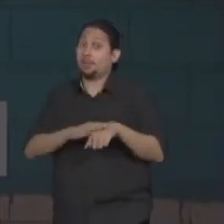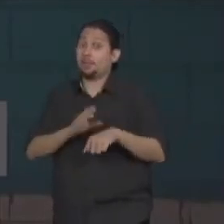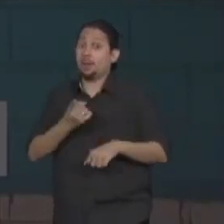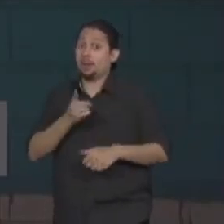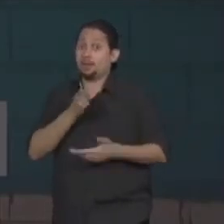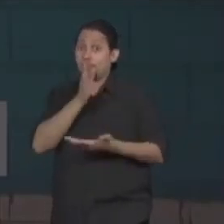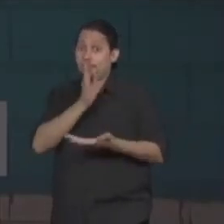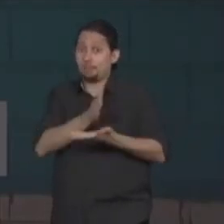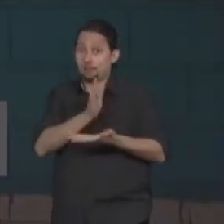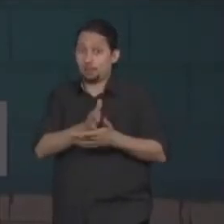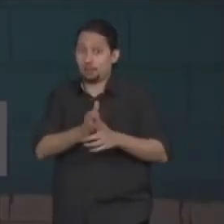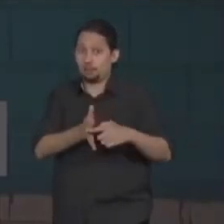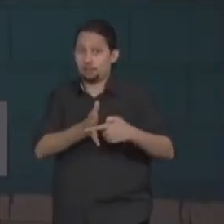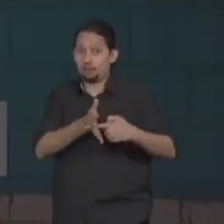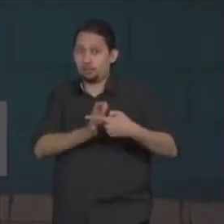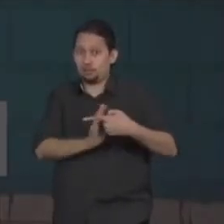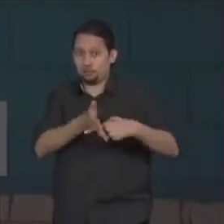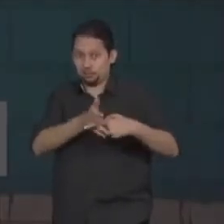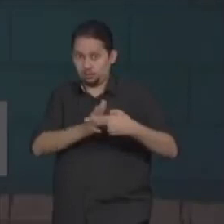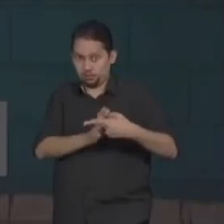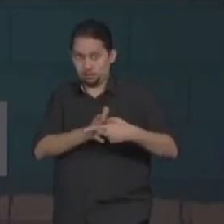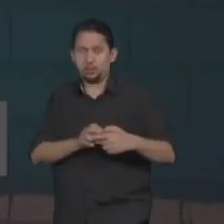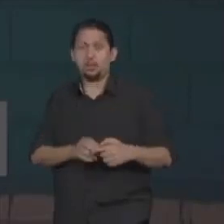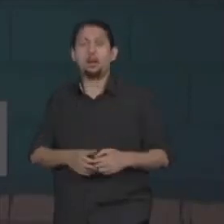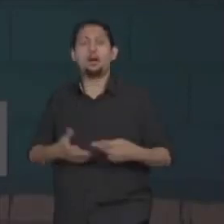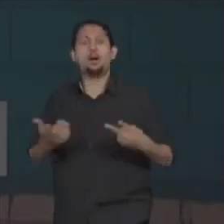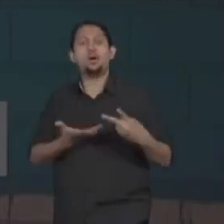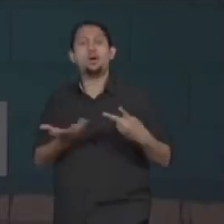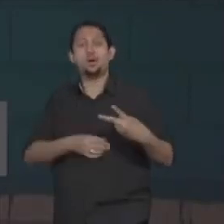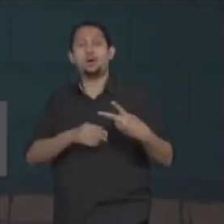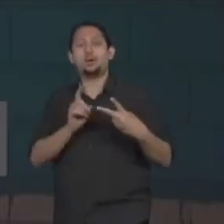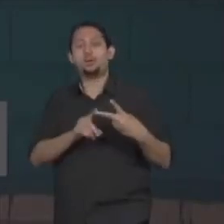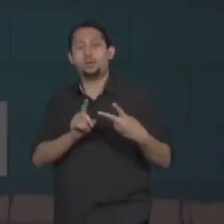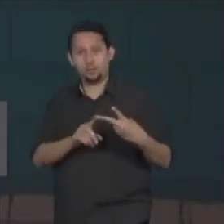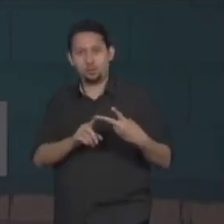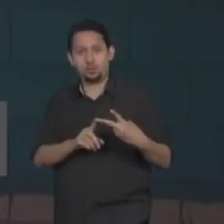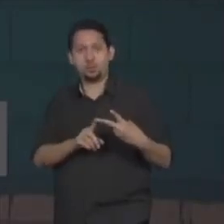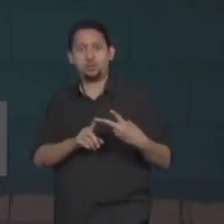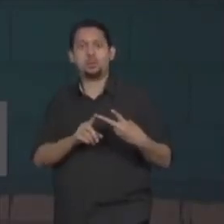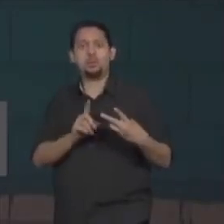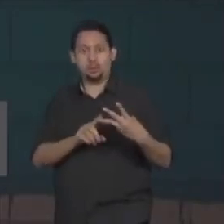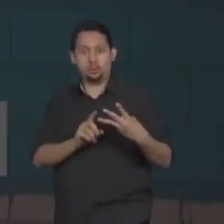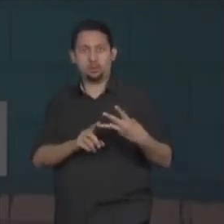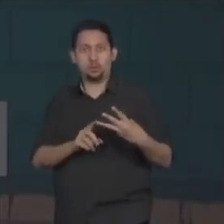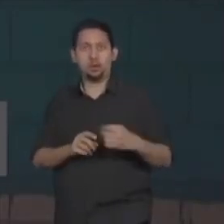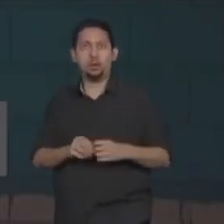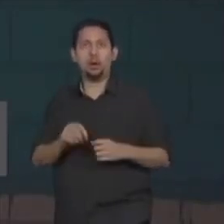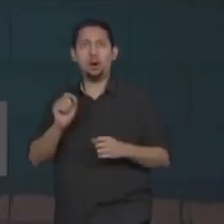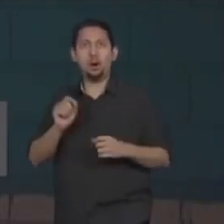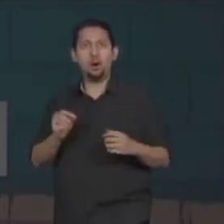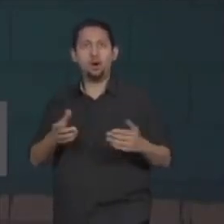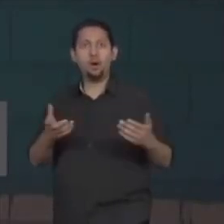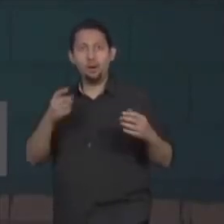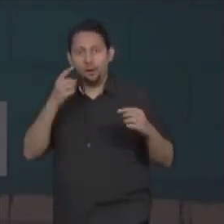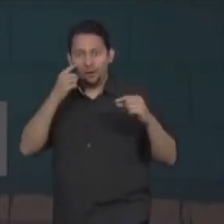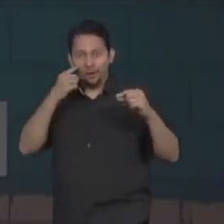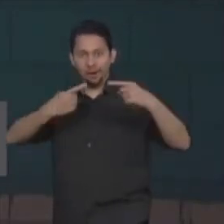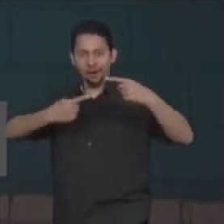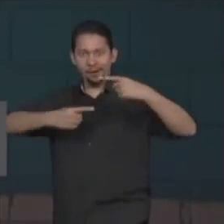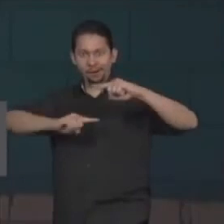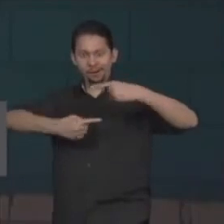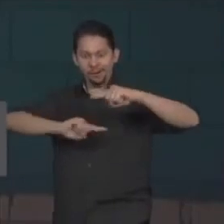meio. A segunda e a terceira, elas vão uma de um lado, vendo aqui,